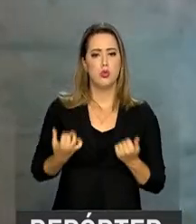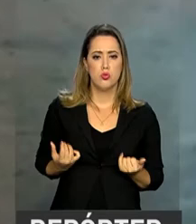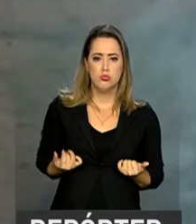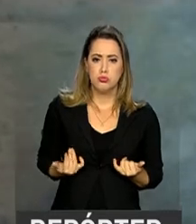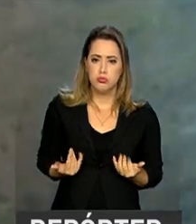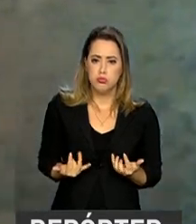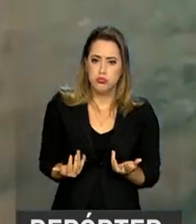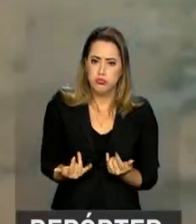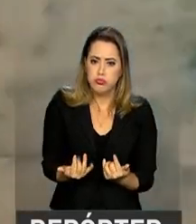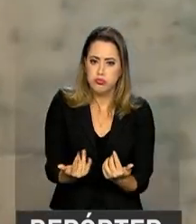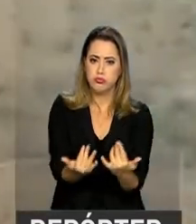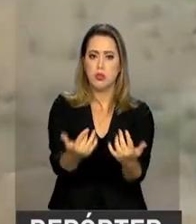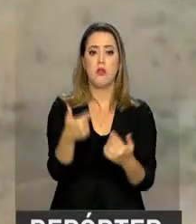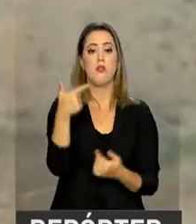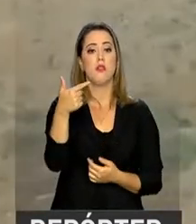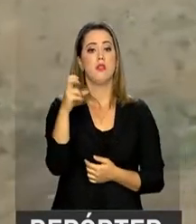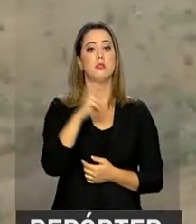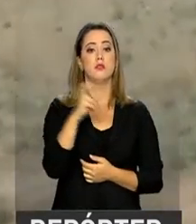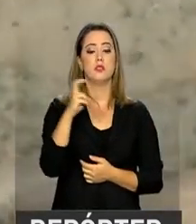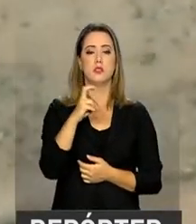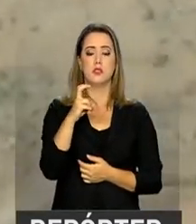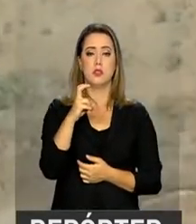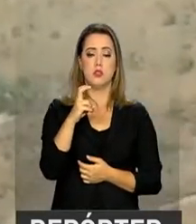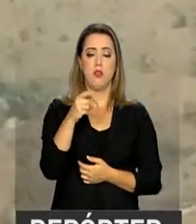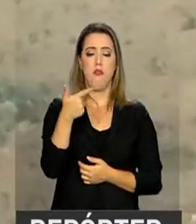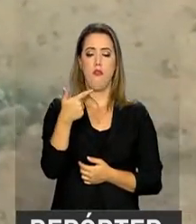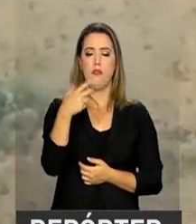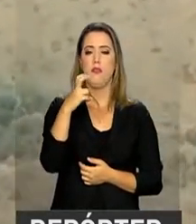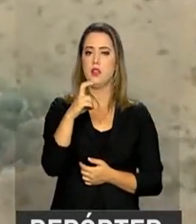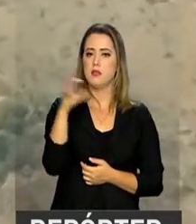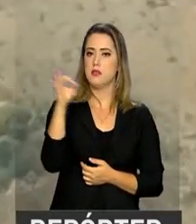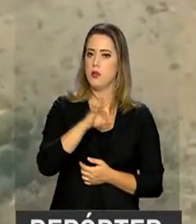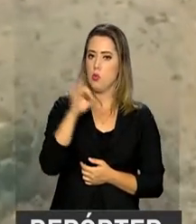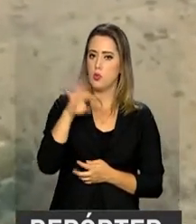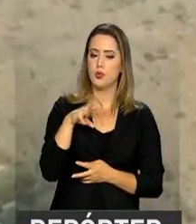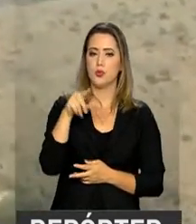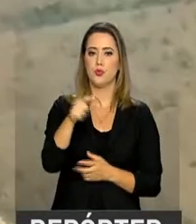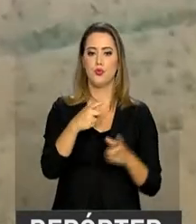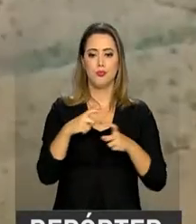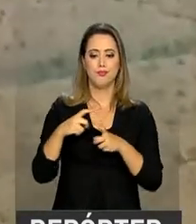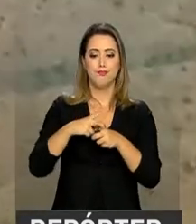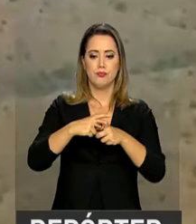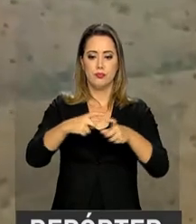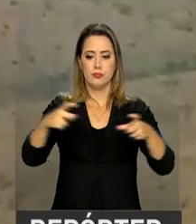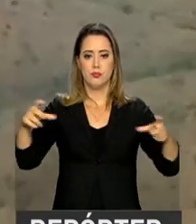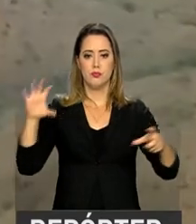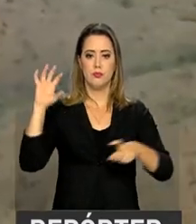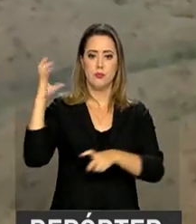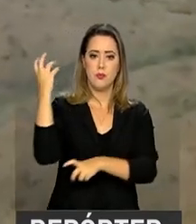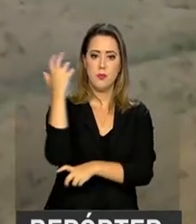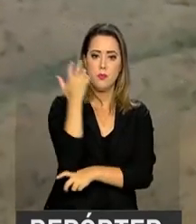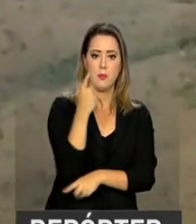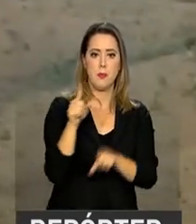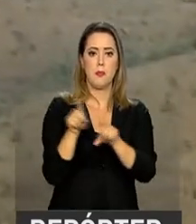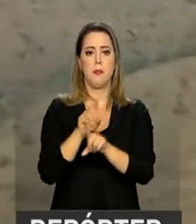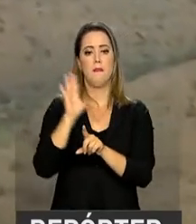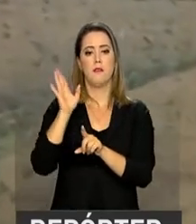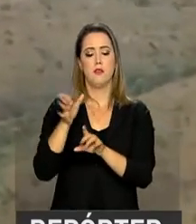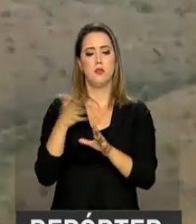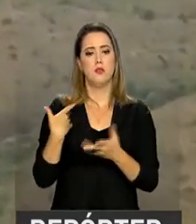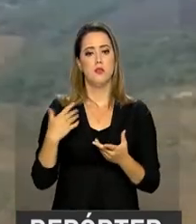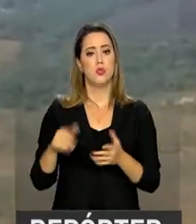mais de 25 por cento da área total do parque nacional da chapada dos veadeiros já foi